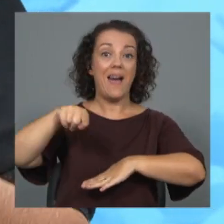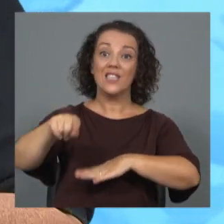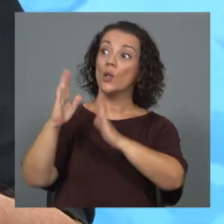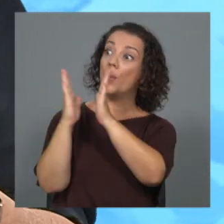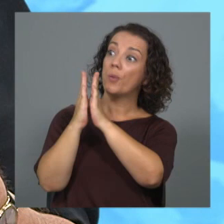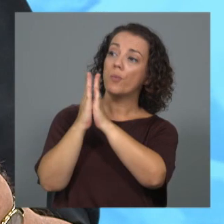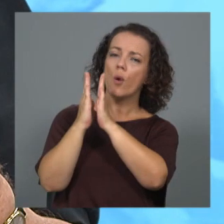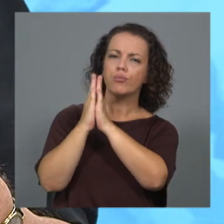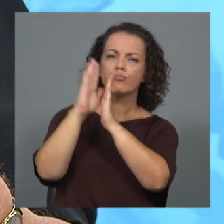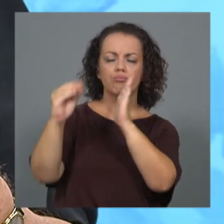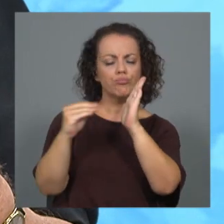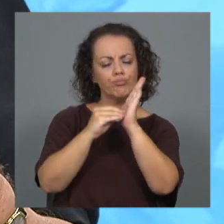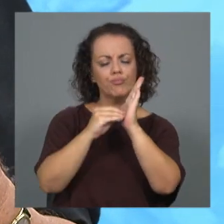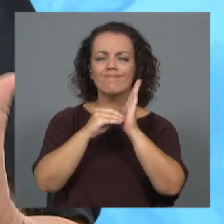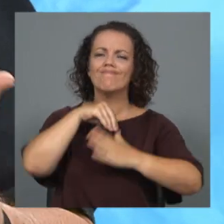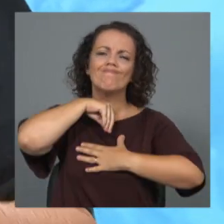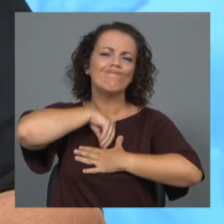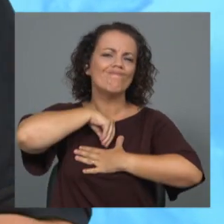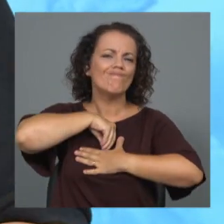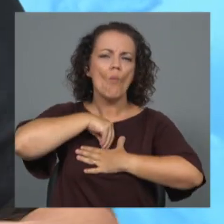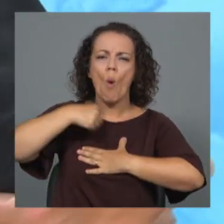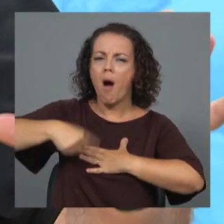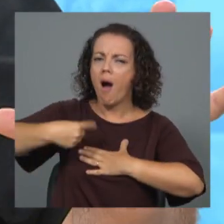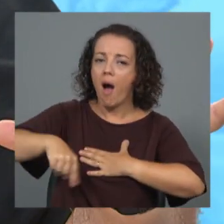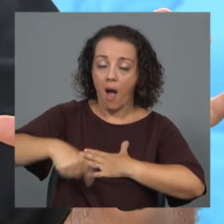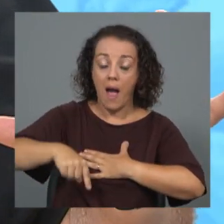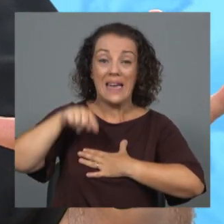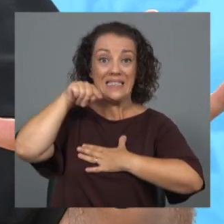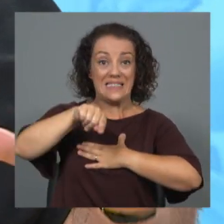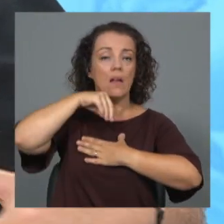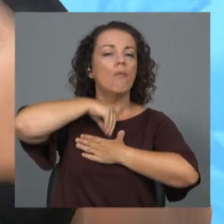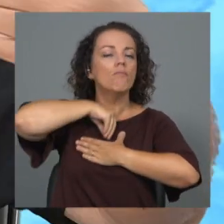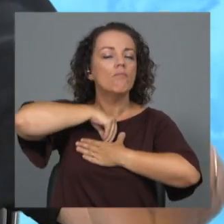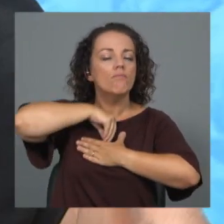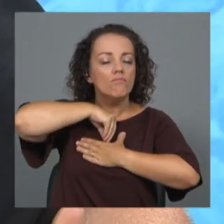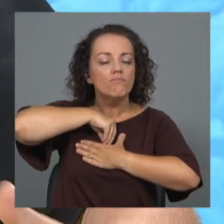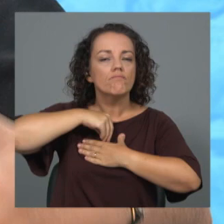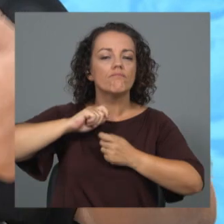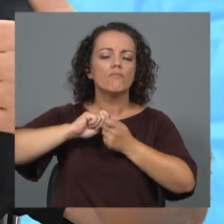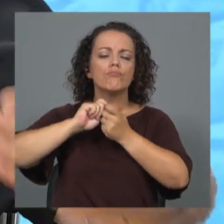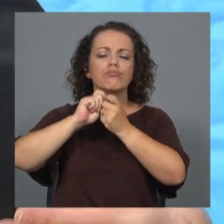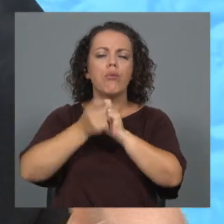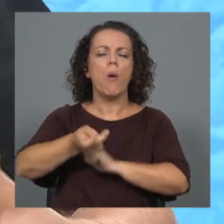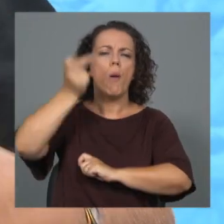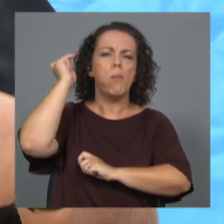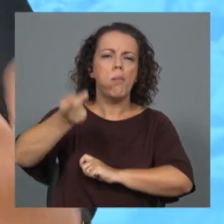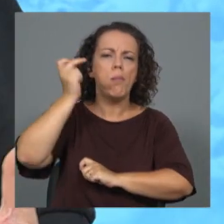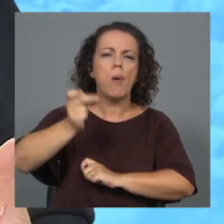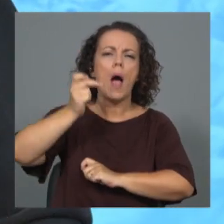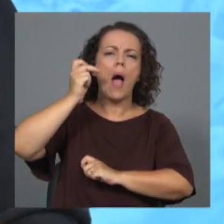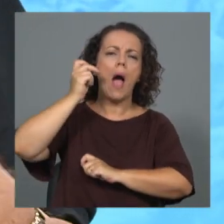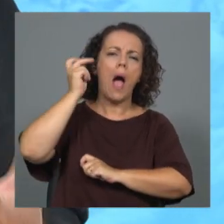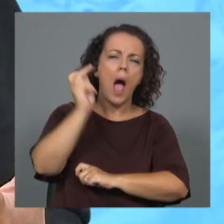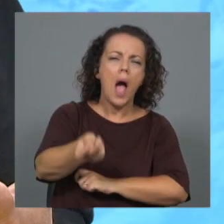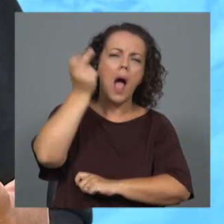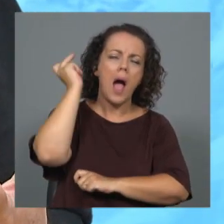está inscrito no coração dos seres humanos. E isso depois foi-se configurando, com o andar dos séculos, dos milénios, foi-se